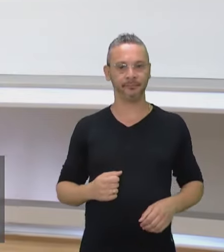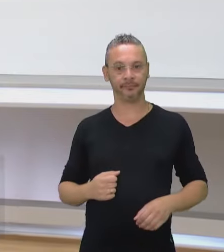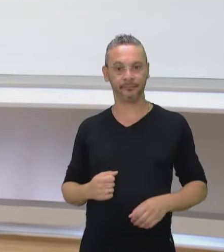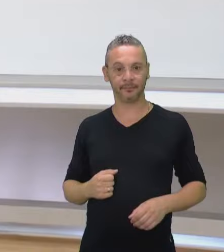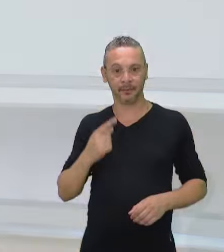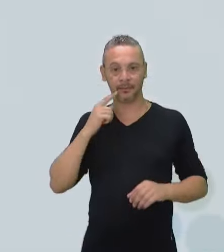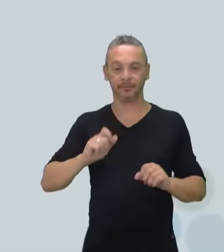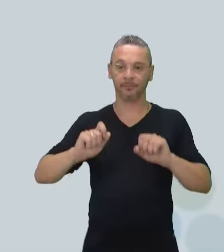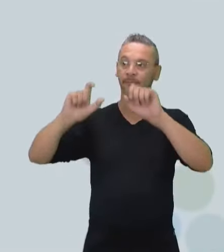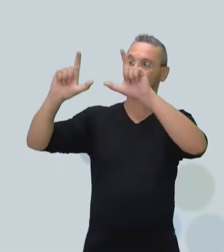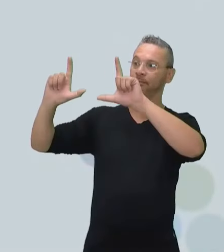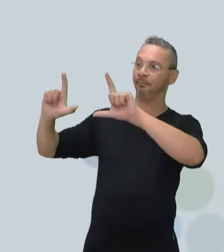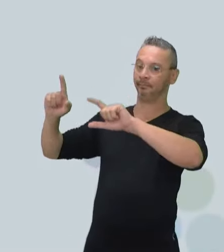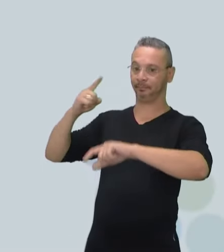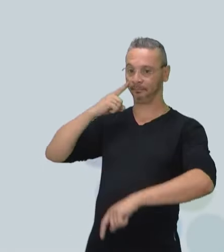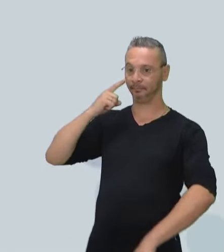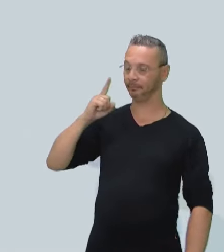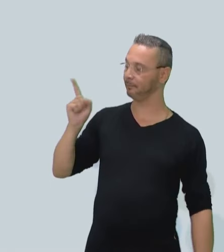terminar aqui o slide.